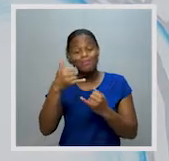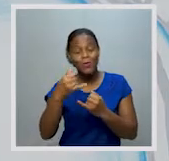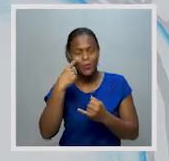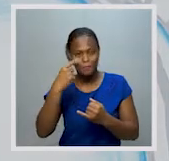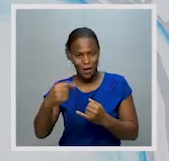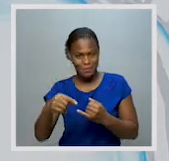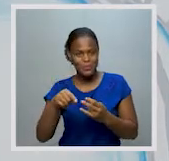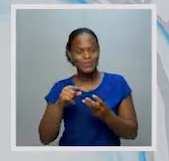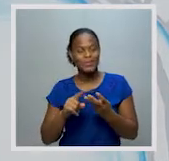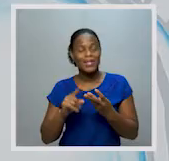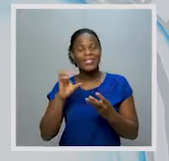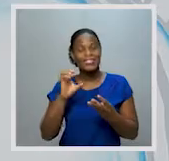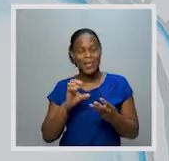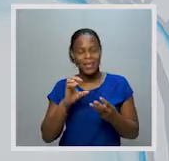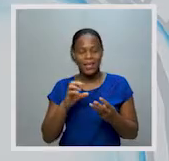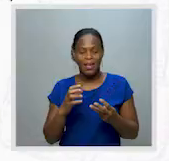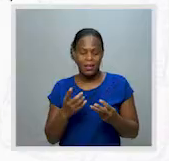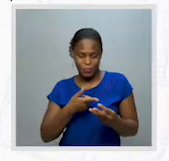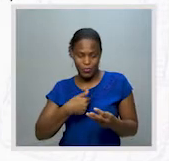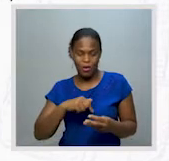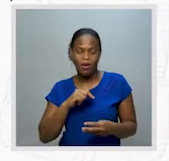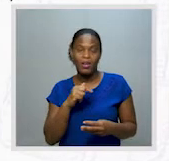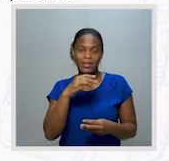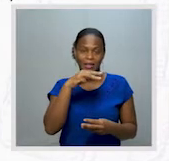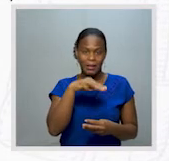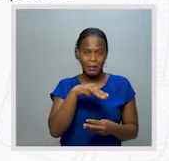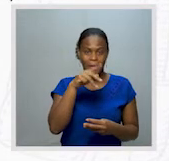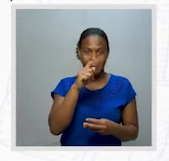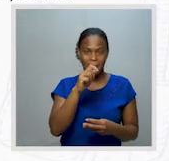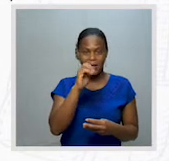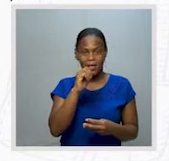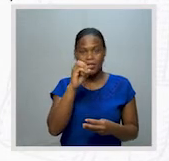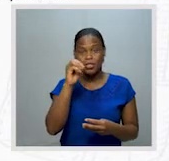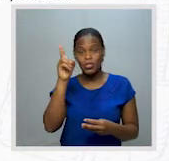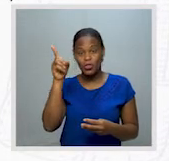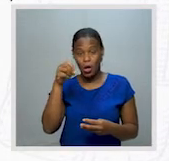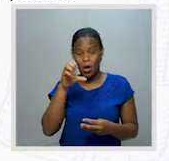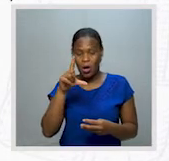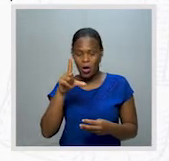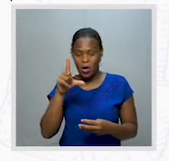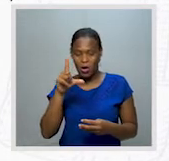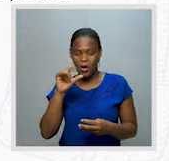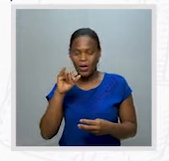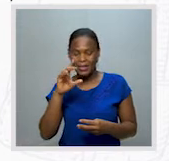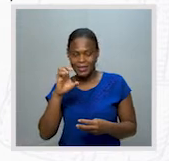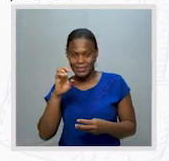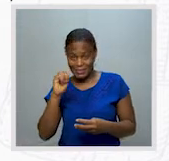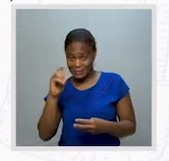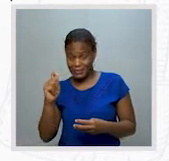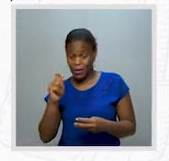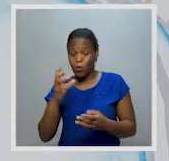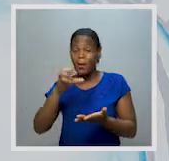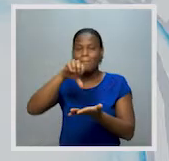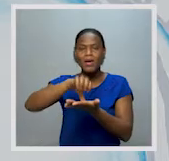verbo. A linha C, nós temos mesóclise. Isto é quando vem